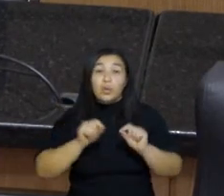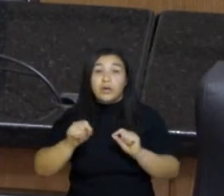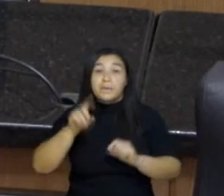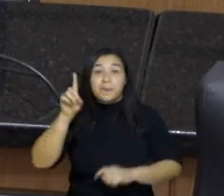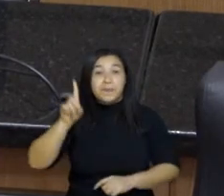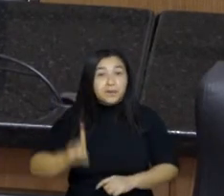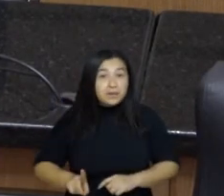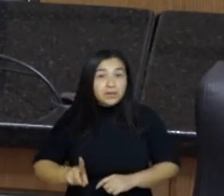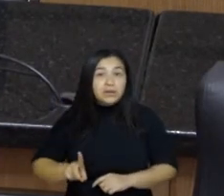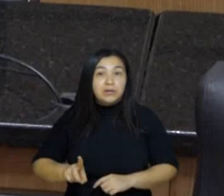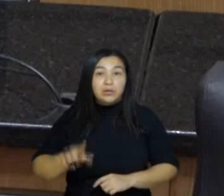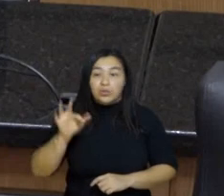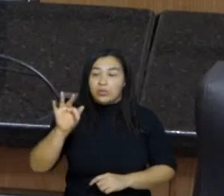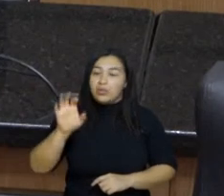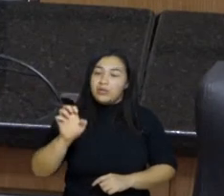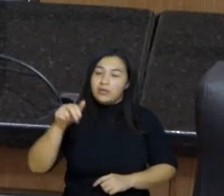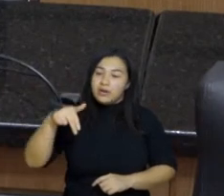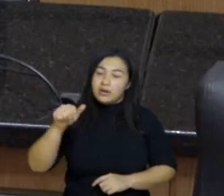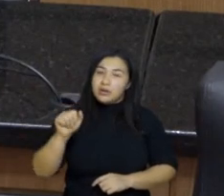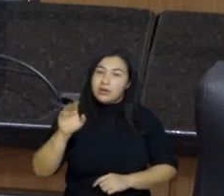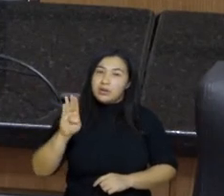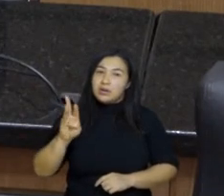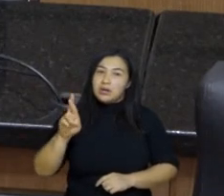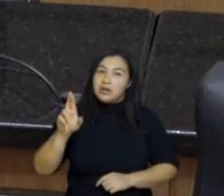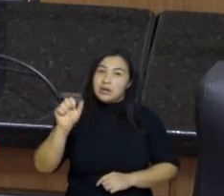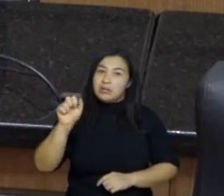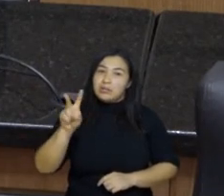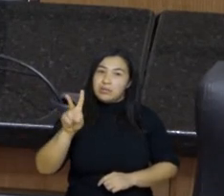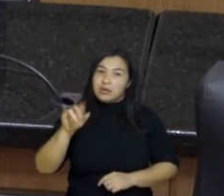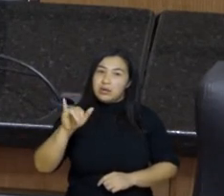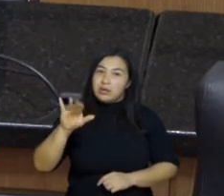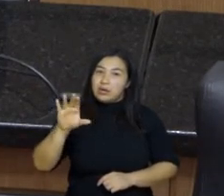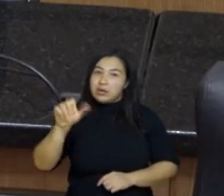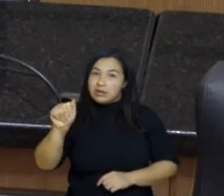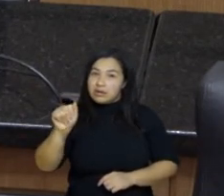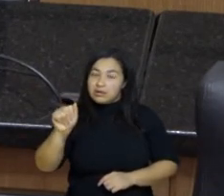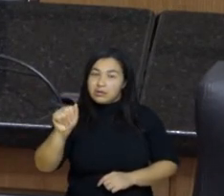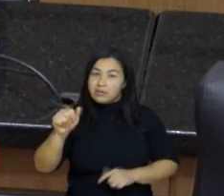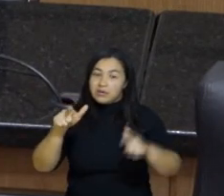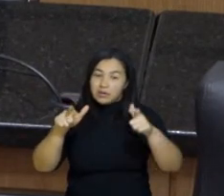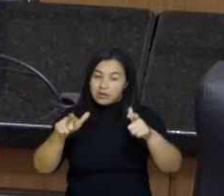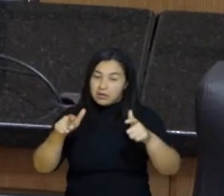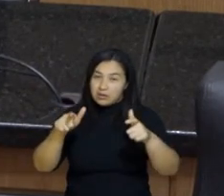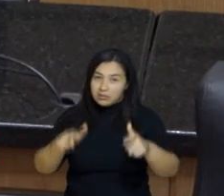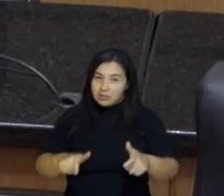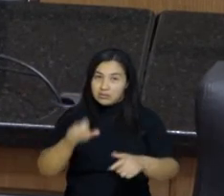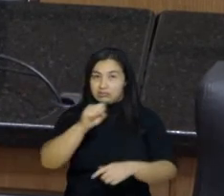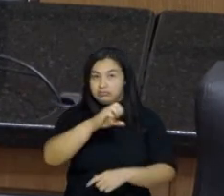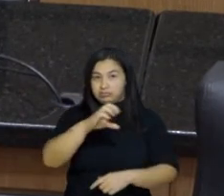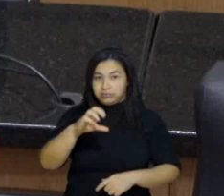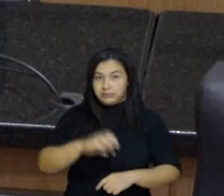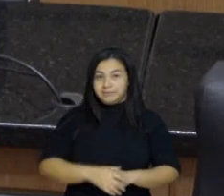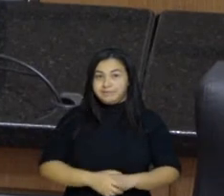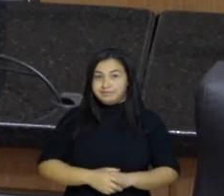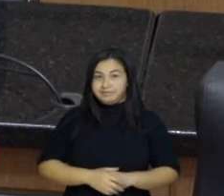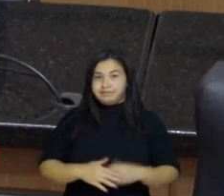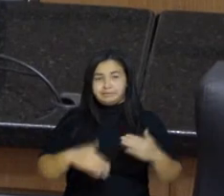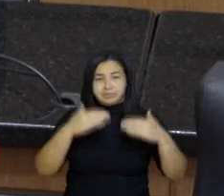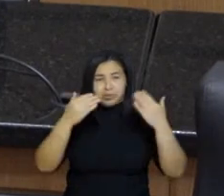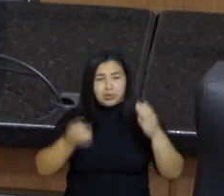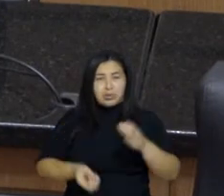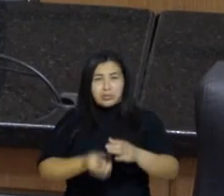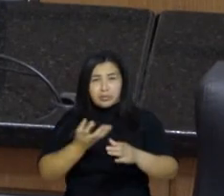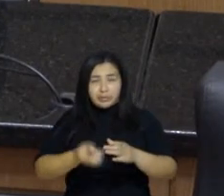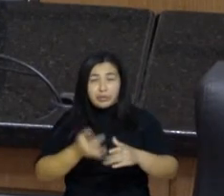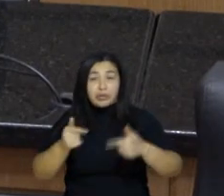da FENABRAVE, a Federação Nacional dos Revendedores de Veículos, em Santa Catarina, e desenvolveu um trabalho muito